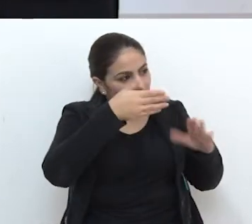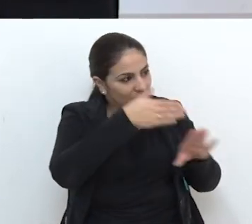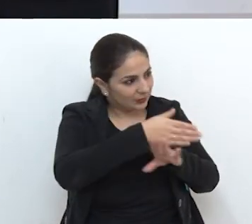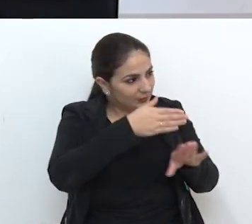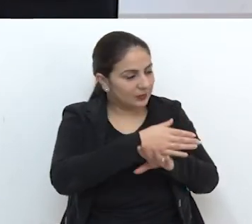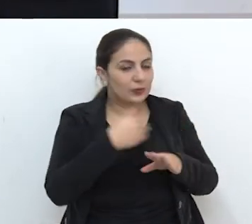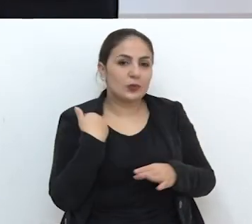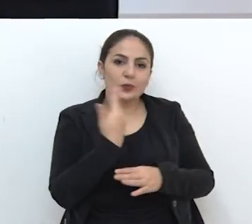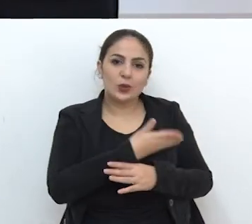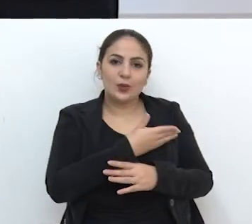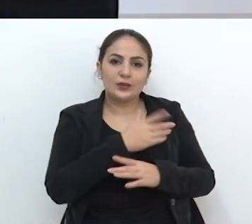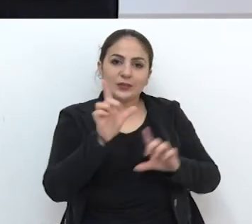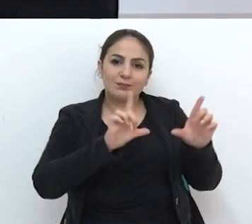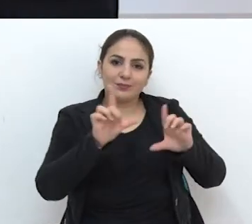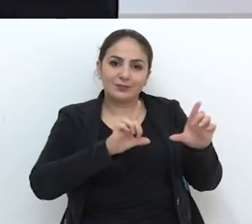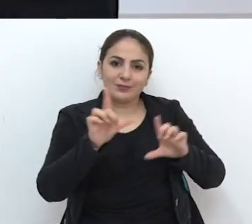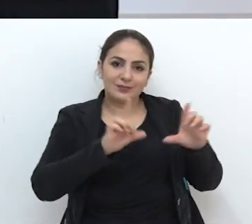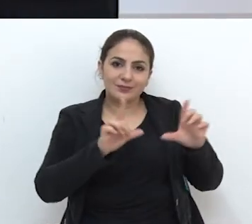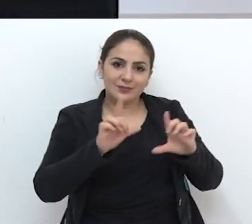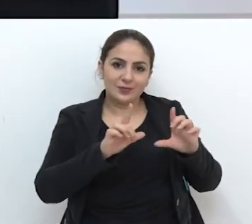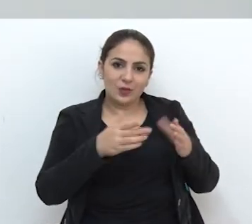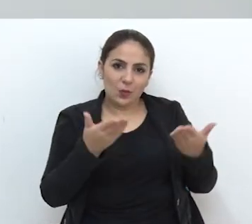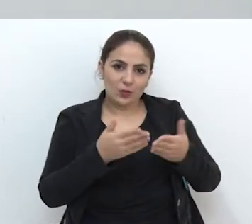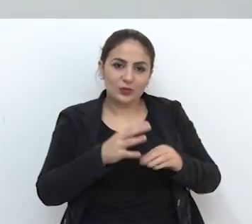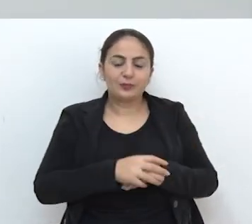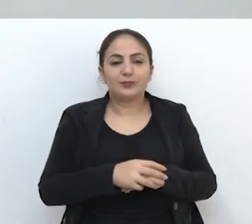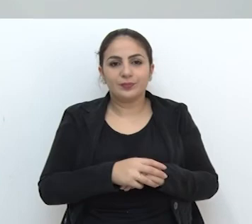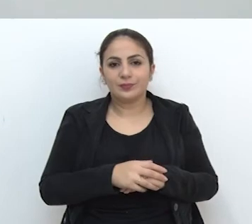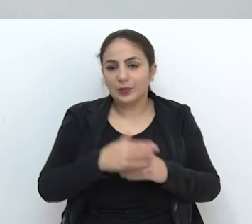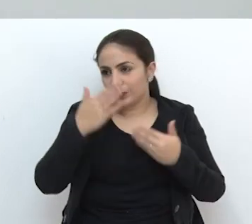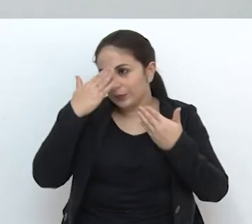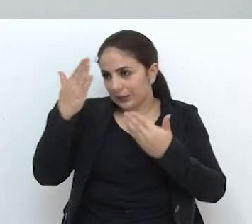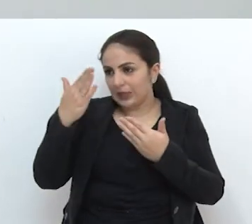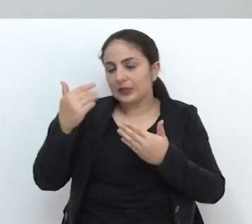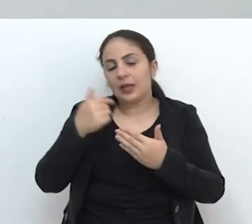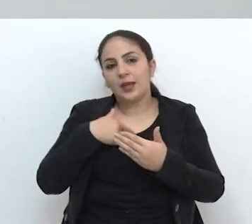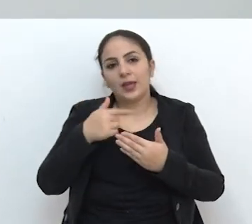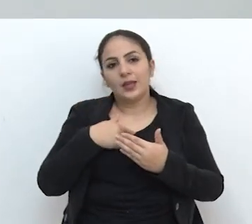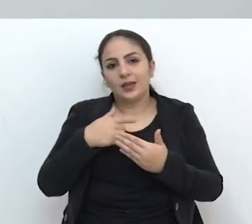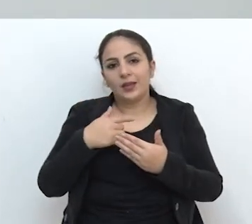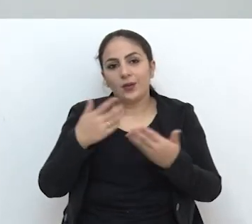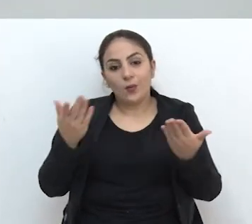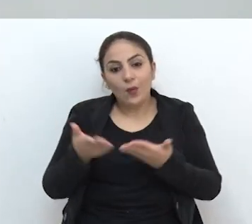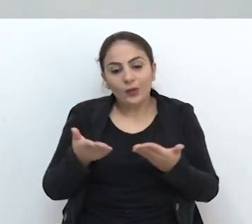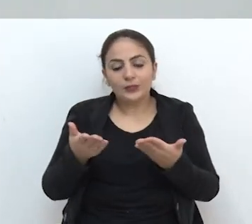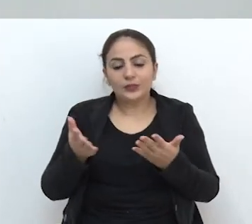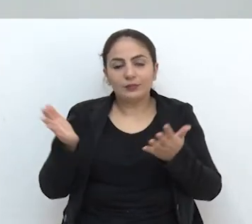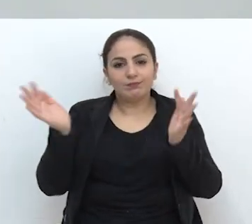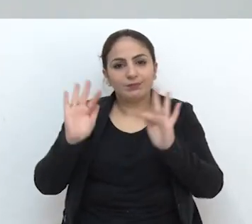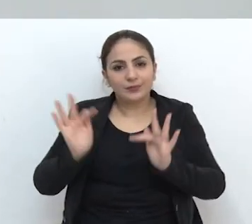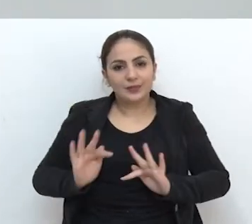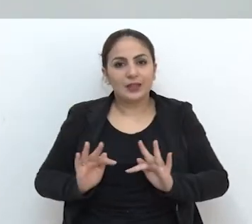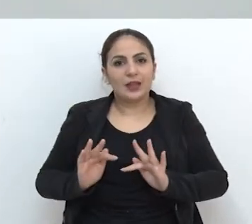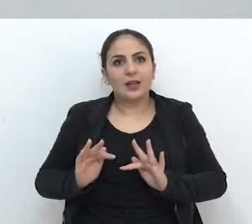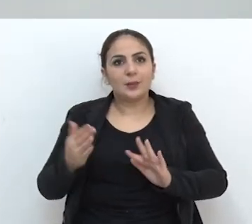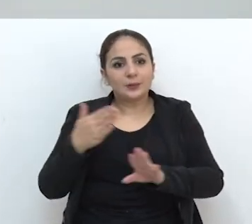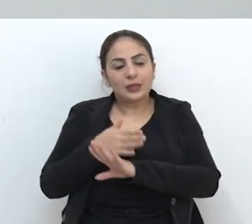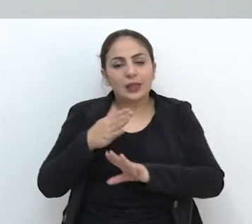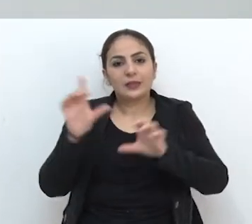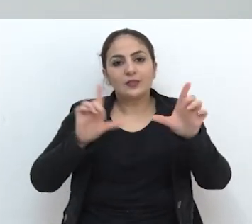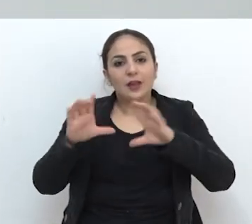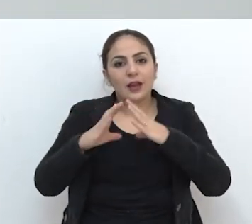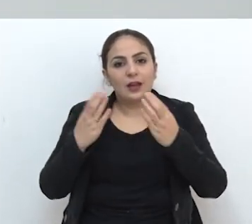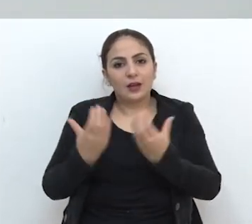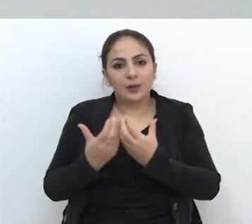sua participação no nosso telejornal de hoje. Obrigada, eu agradeço muito a TV Câmara por esse espaço.